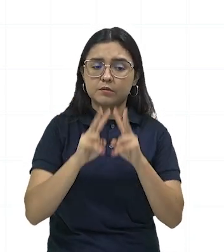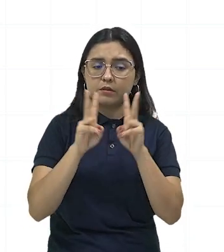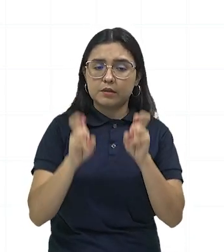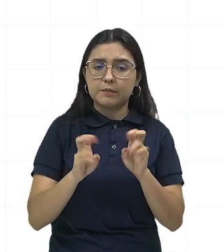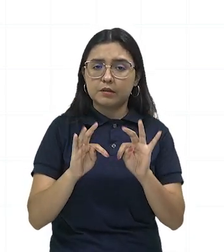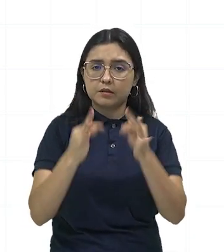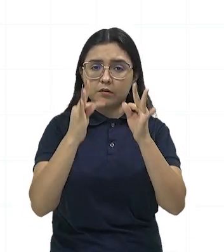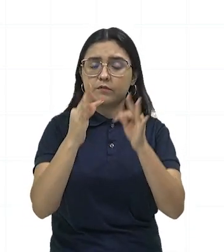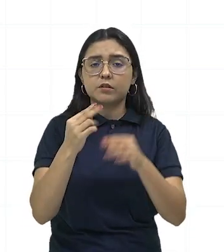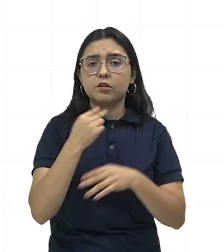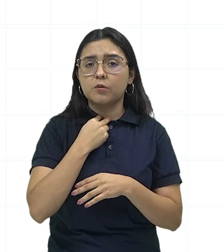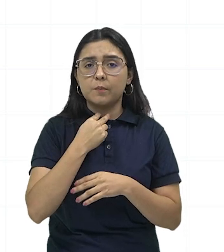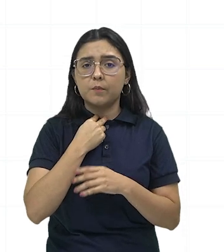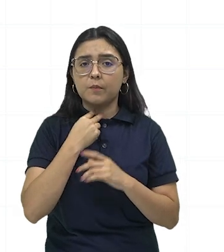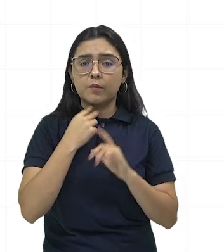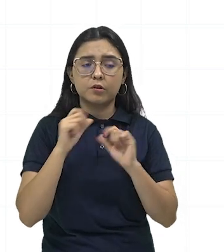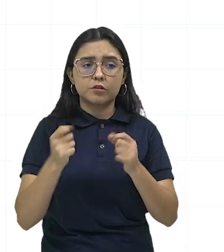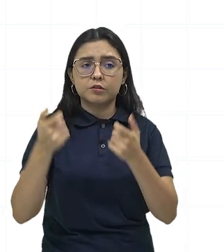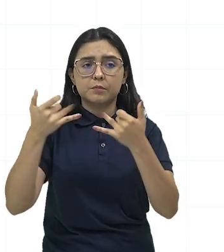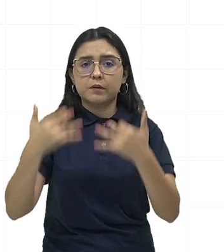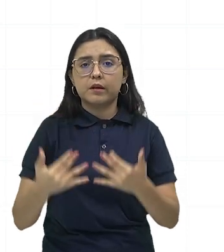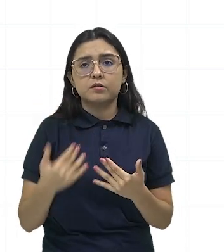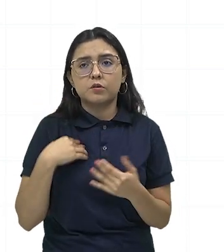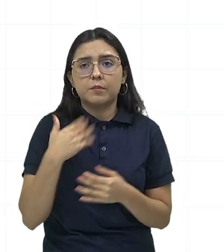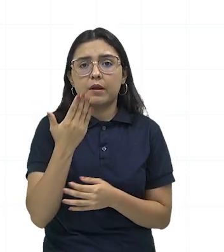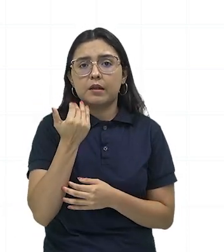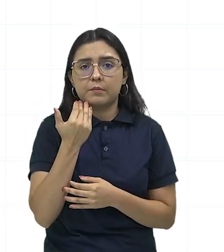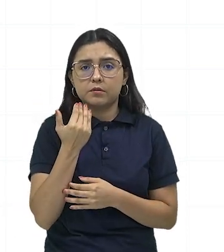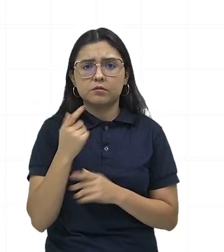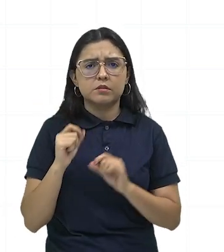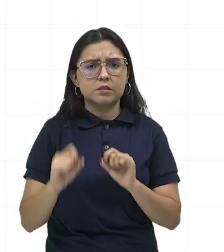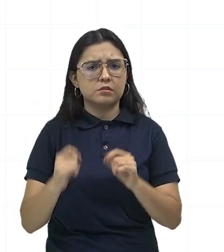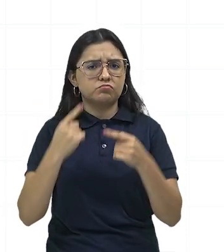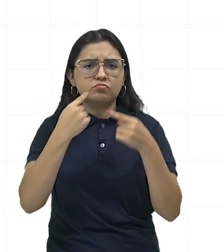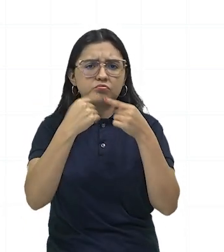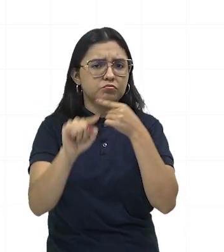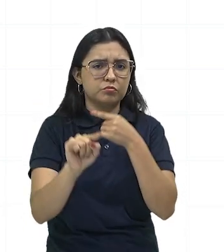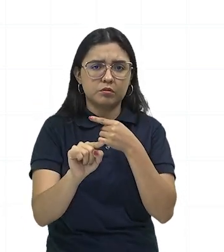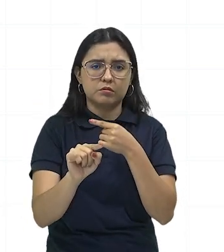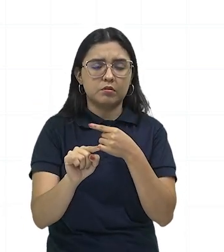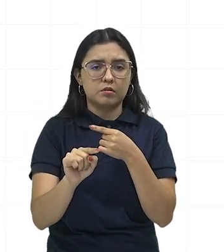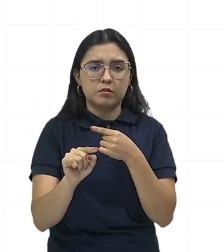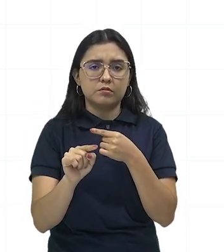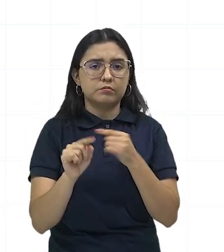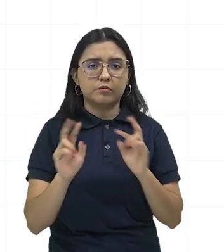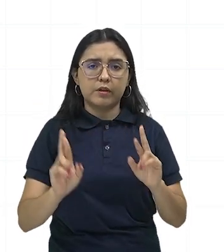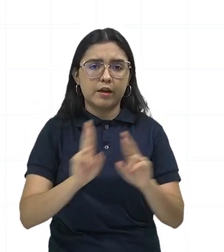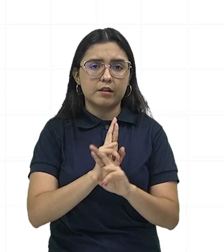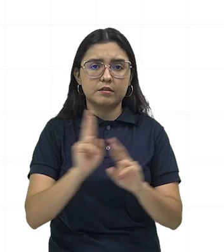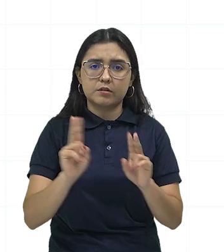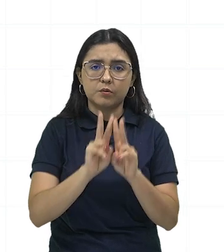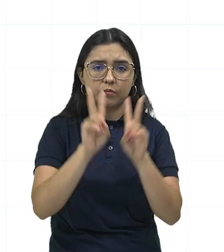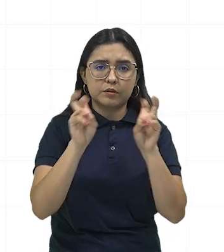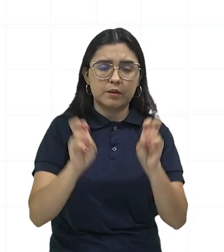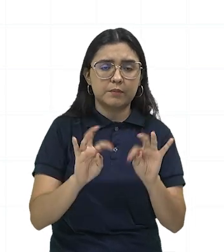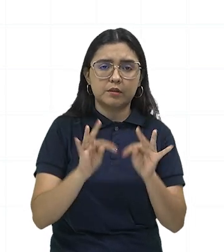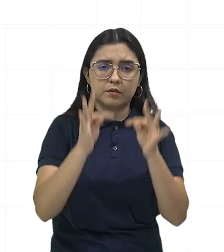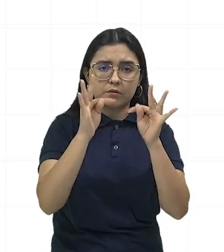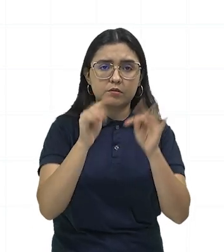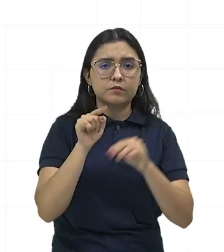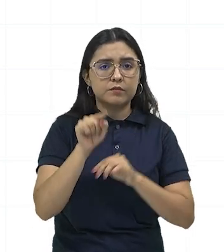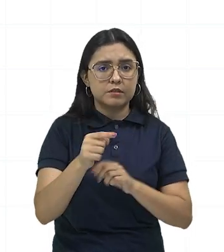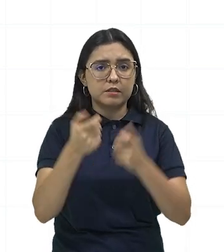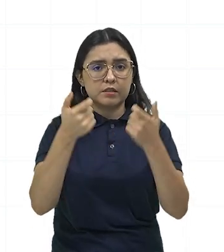tecnologia, você não pode começar a falar sobre alimentação se isso não tiver nenhuma relação com a tecnologia que